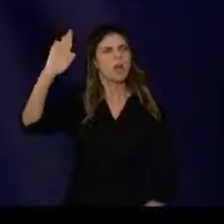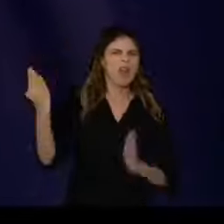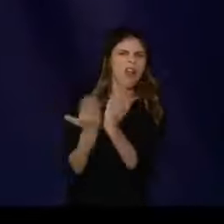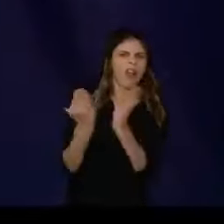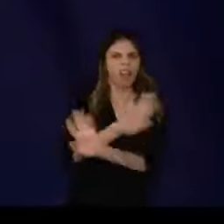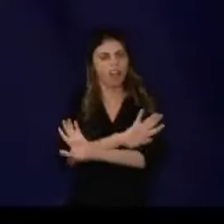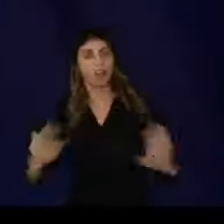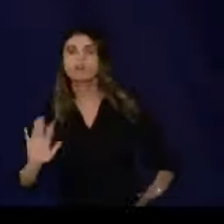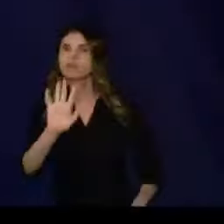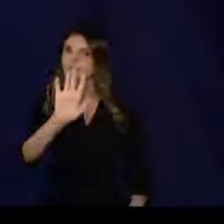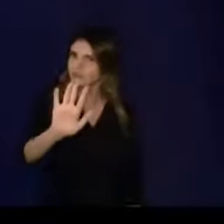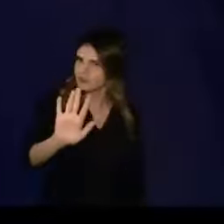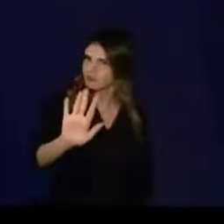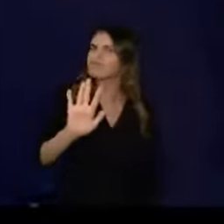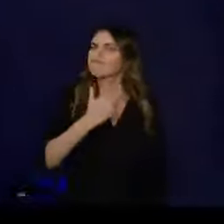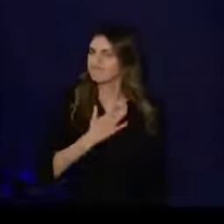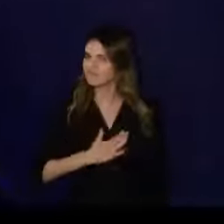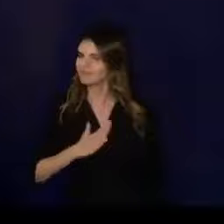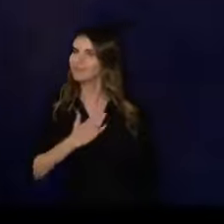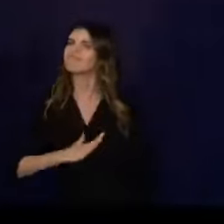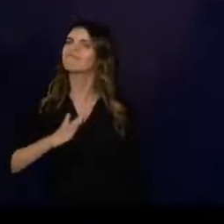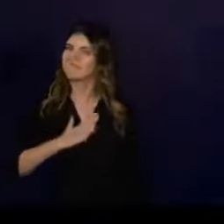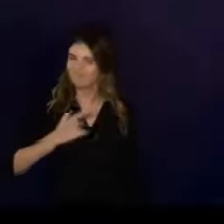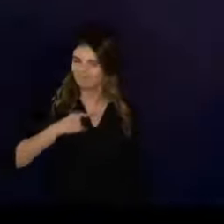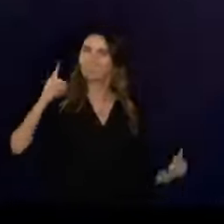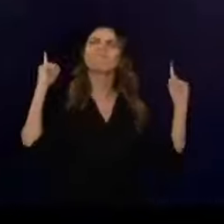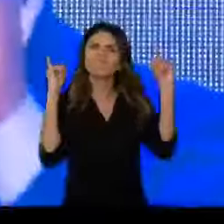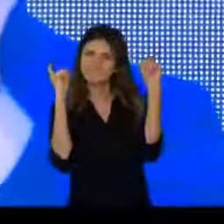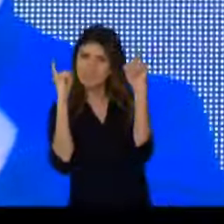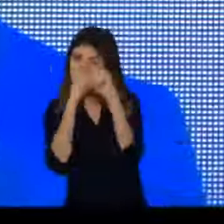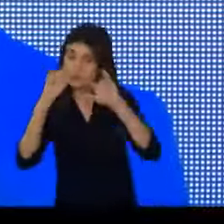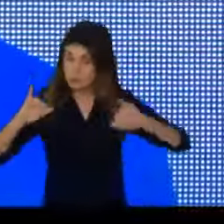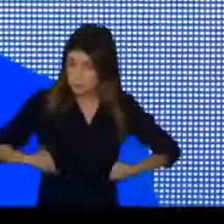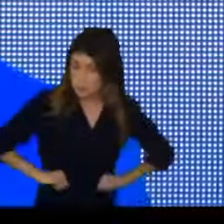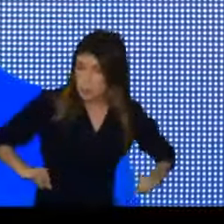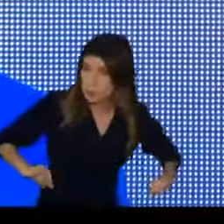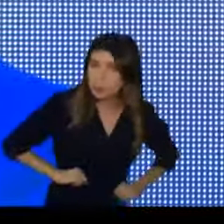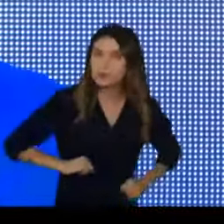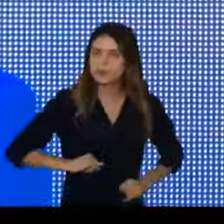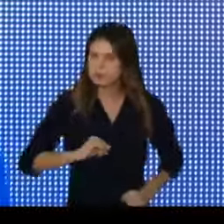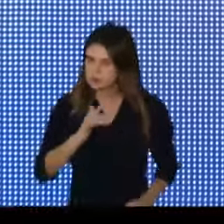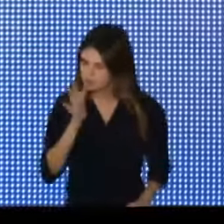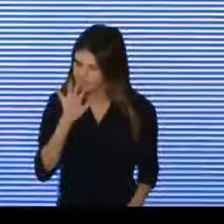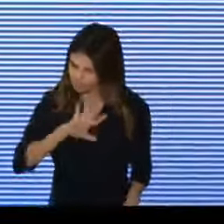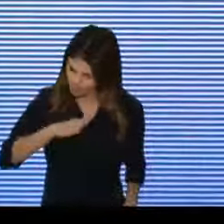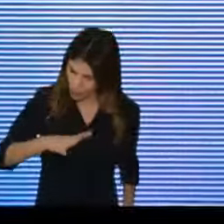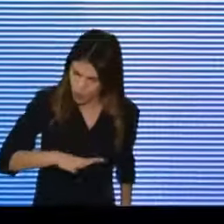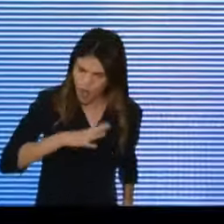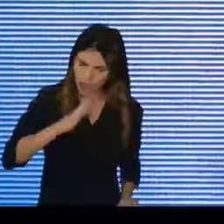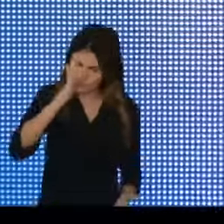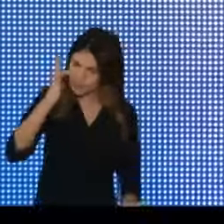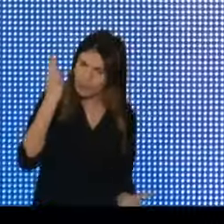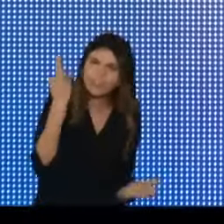abandonar? Eu sei ser difícil o seu conduzir